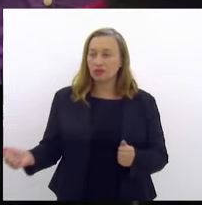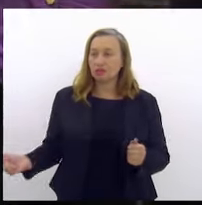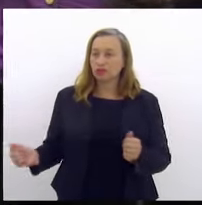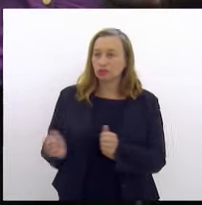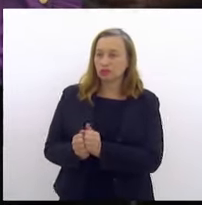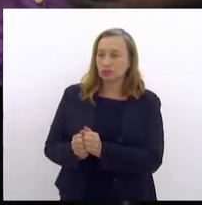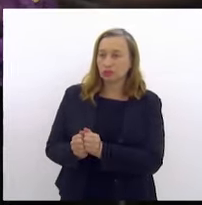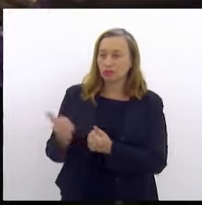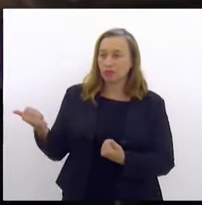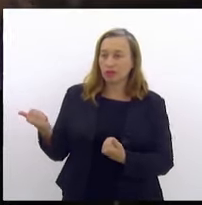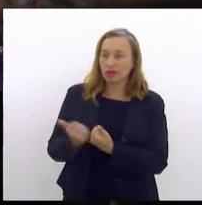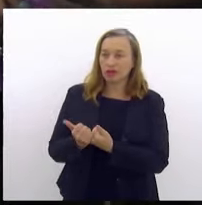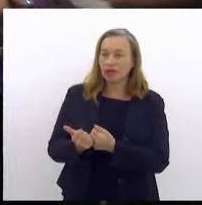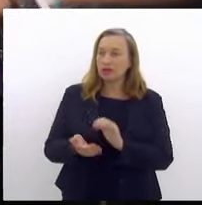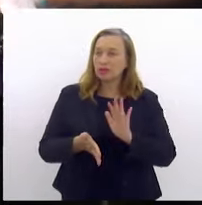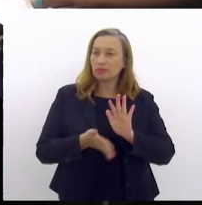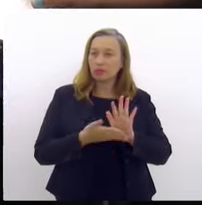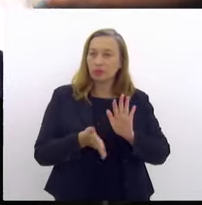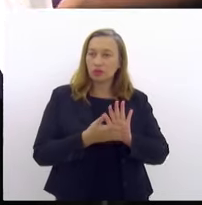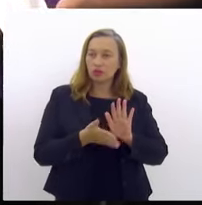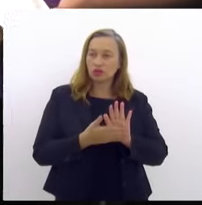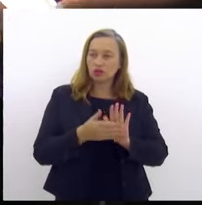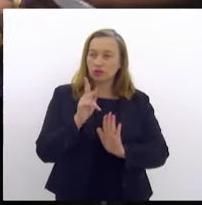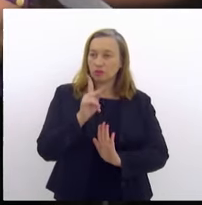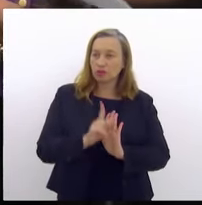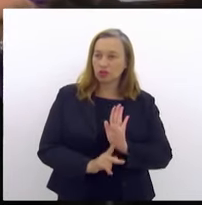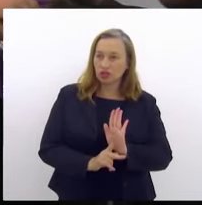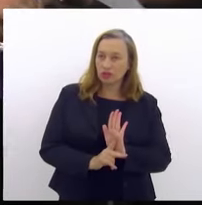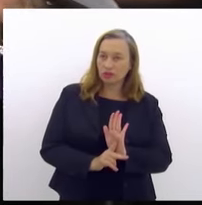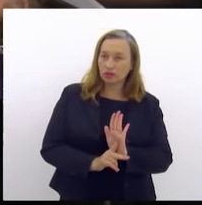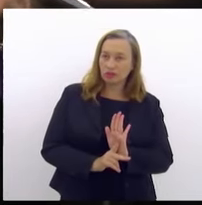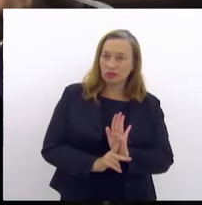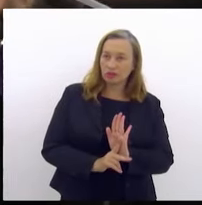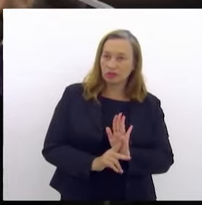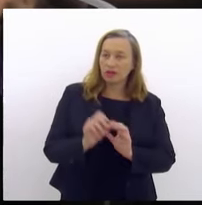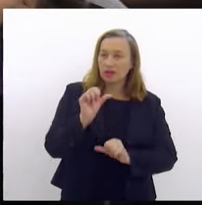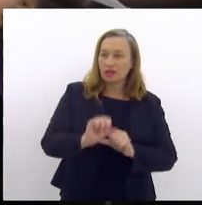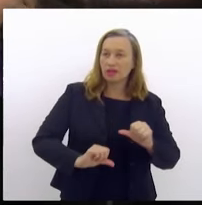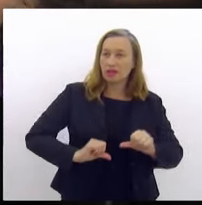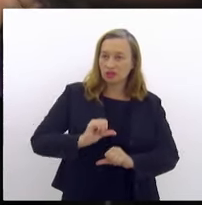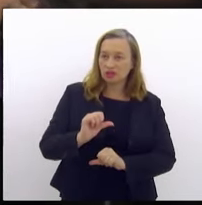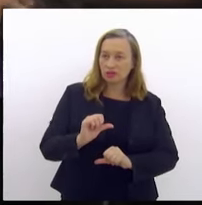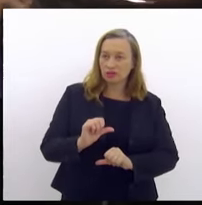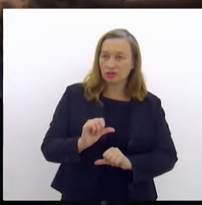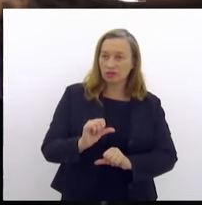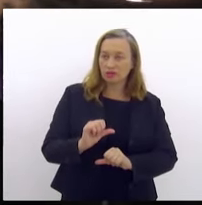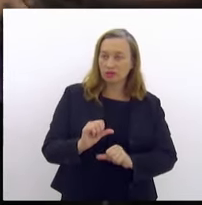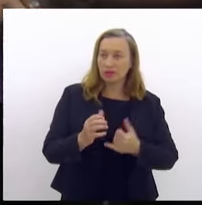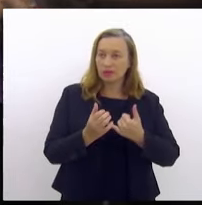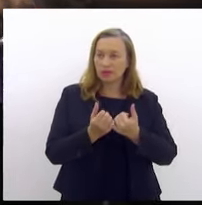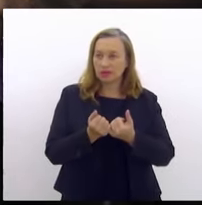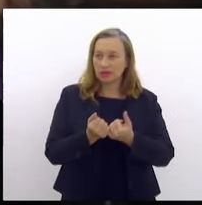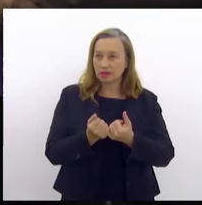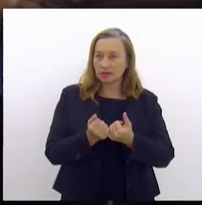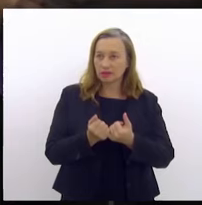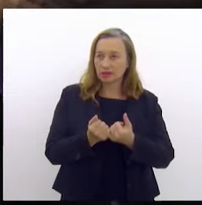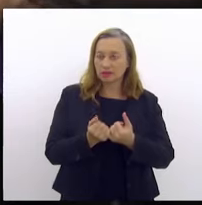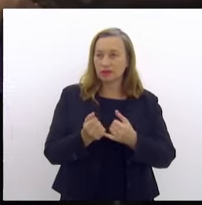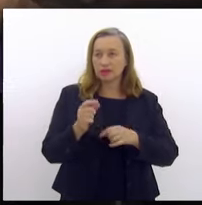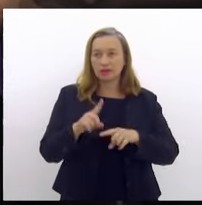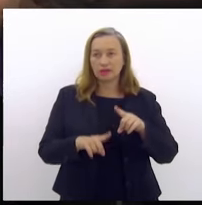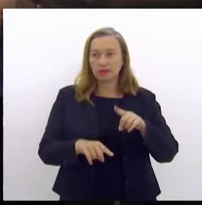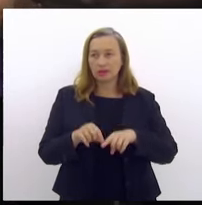ela propor projeto para transformar em patrimônio imaterial